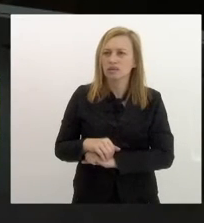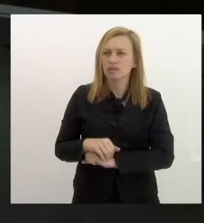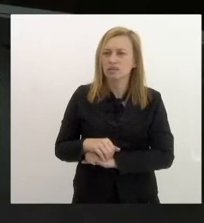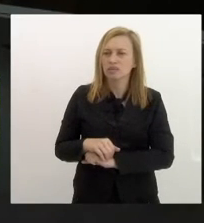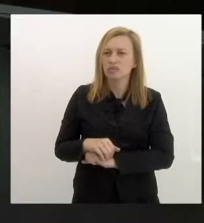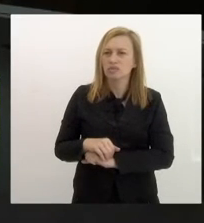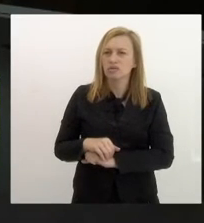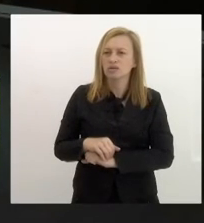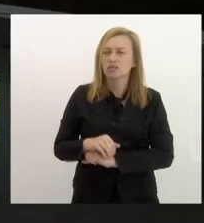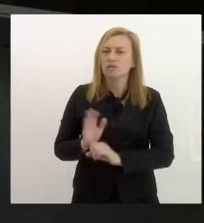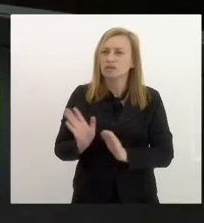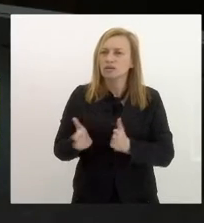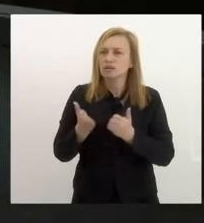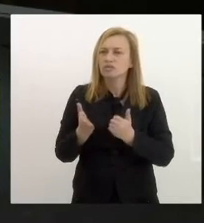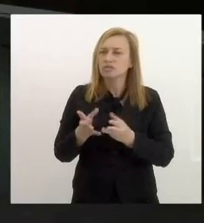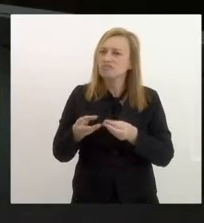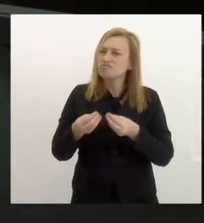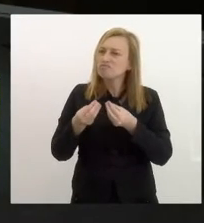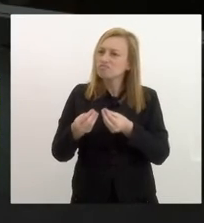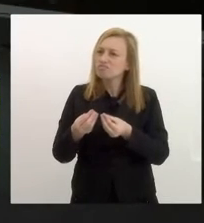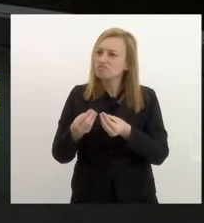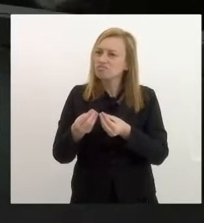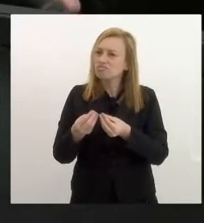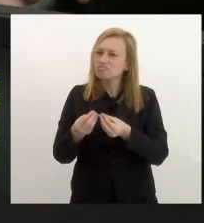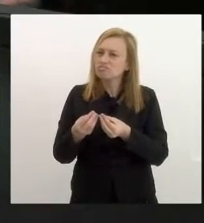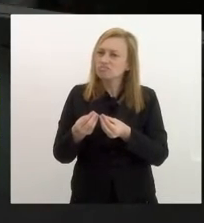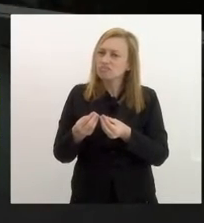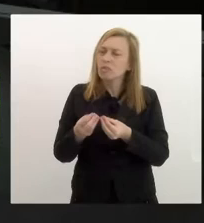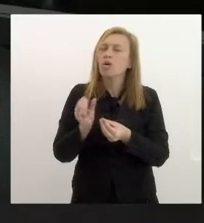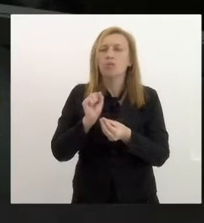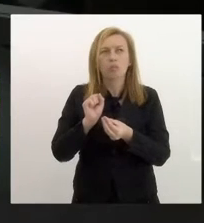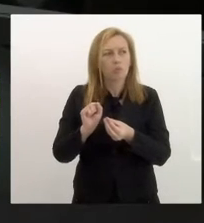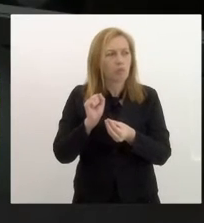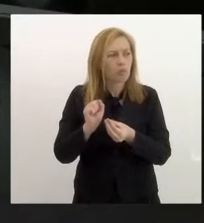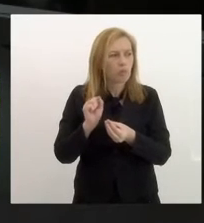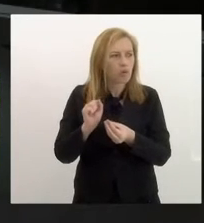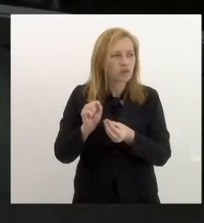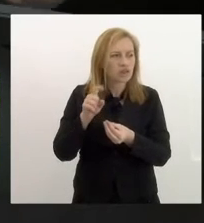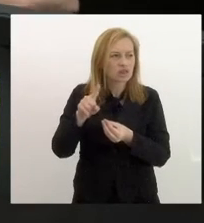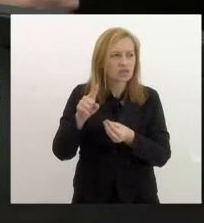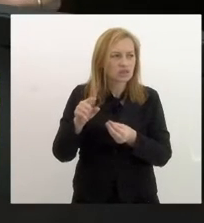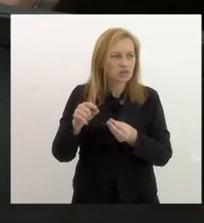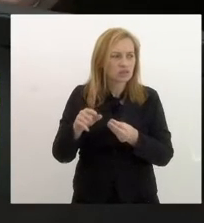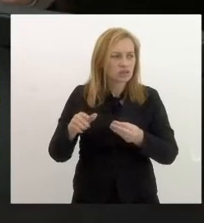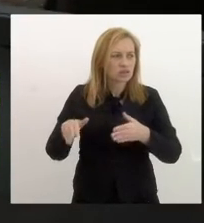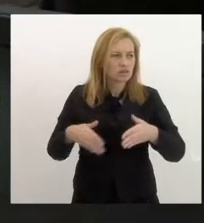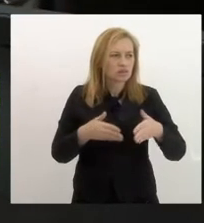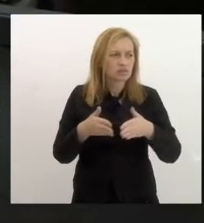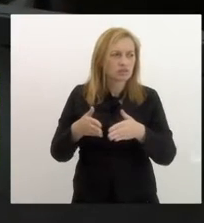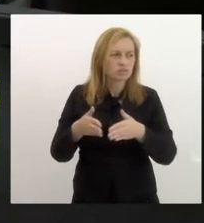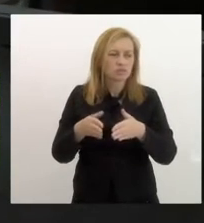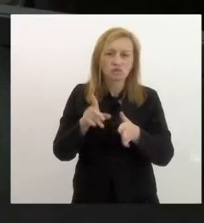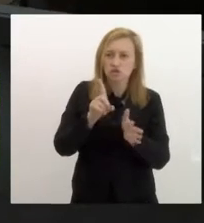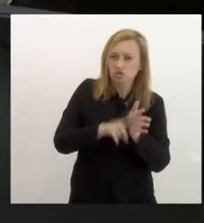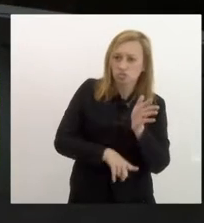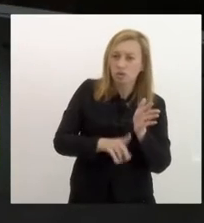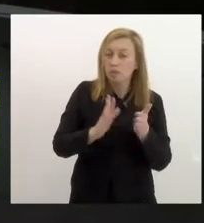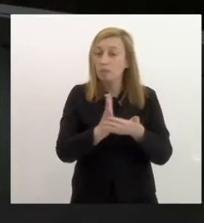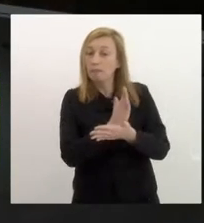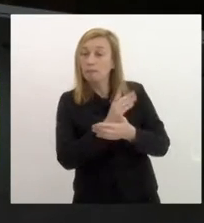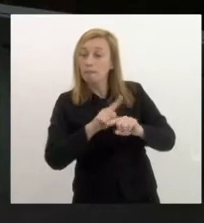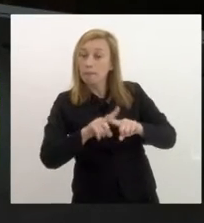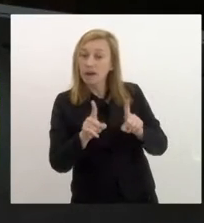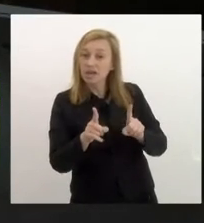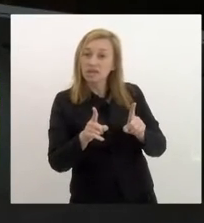o incentivo que é dado ele ele pode gerar naquele segmento alguma redução mas na cadeia